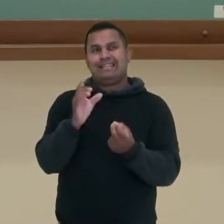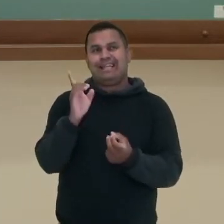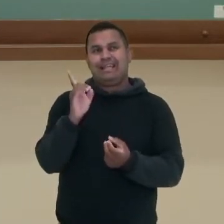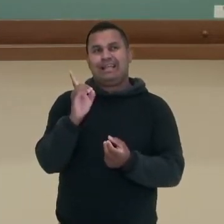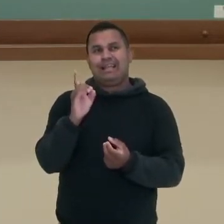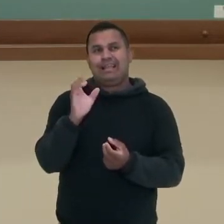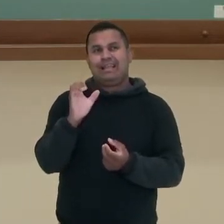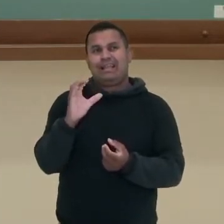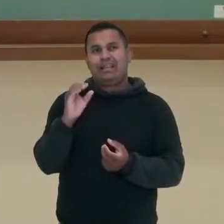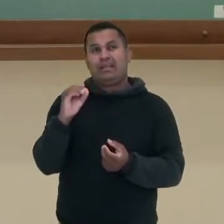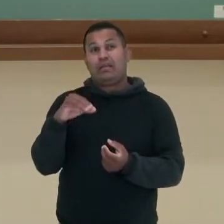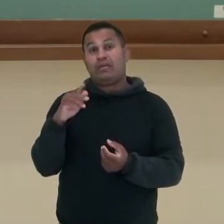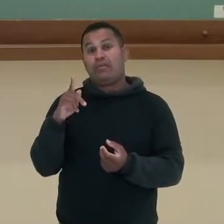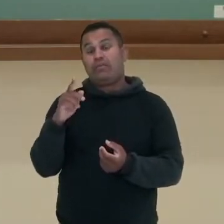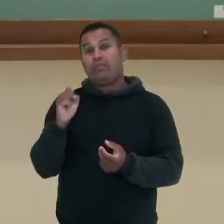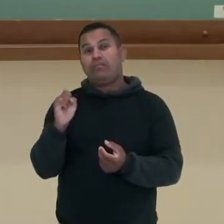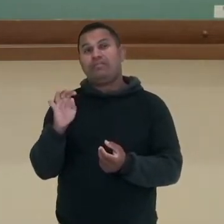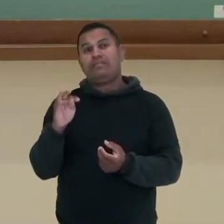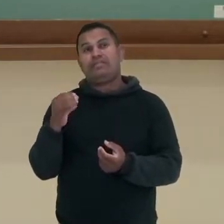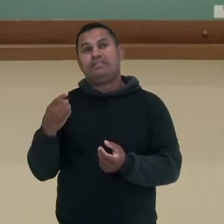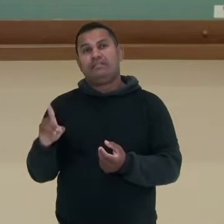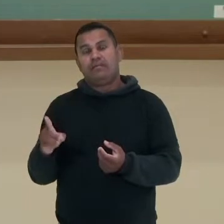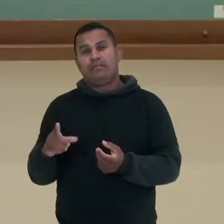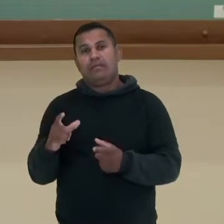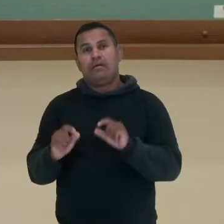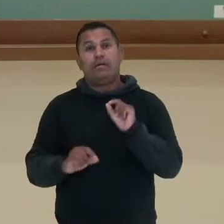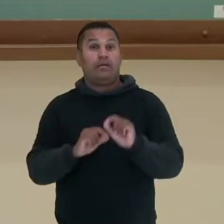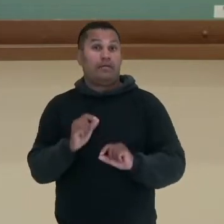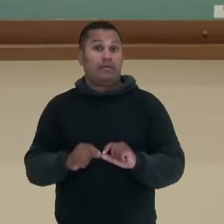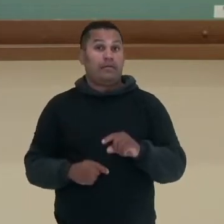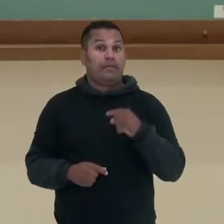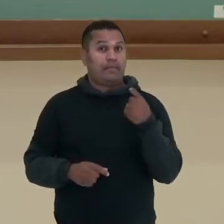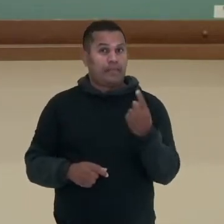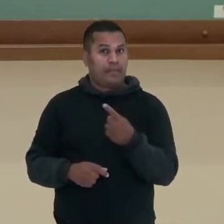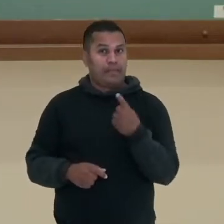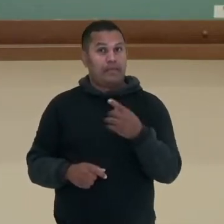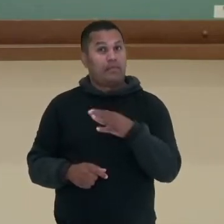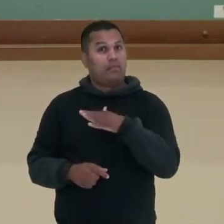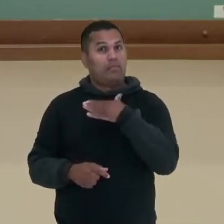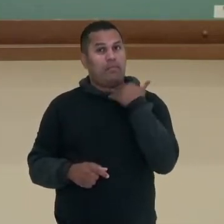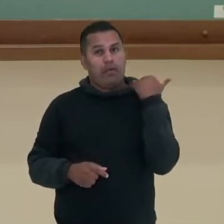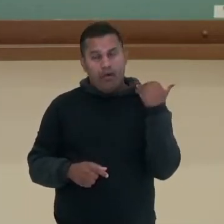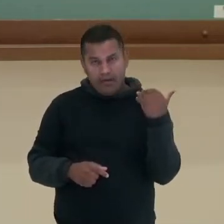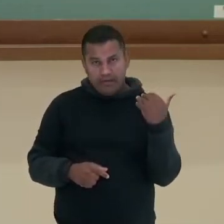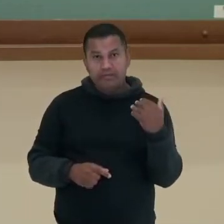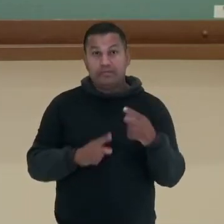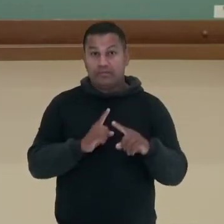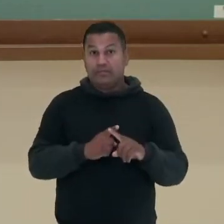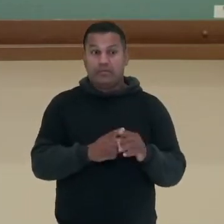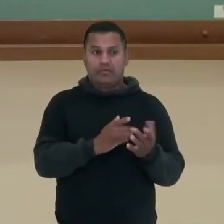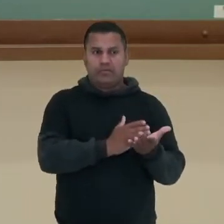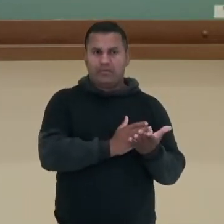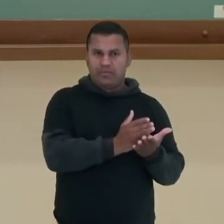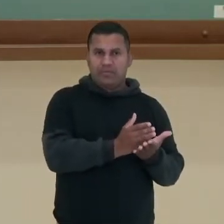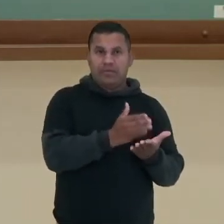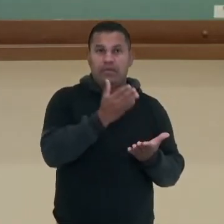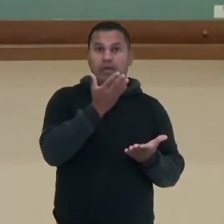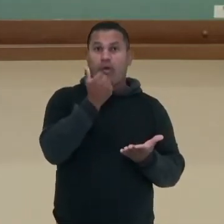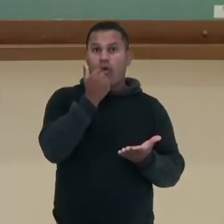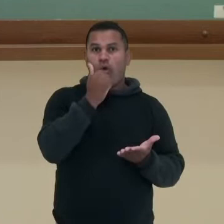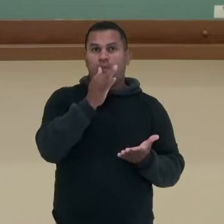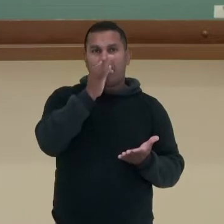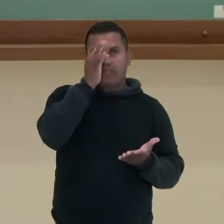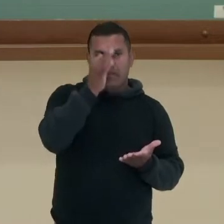construção do corpo, de construção da sua estrutura. Quando a gente morre, a gente vai ser decomposto. Então, esse carbono que